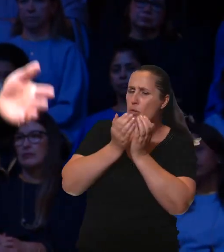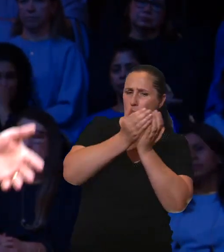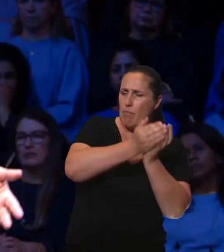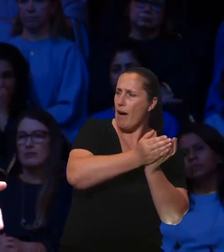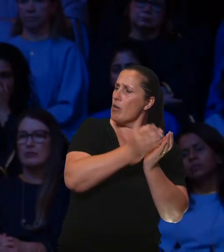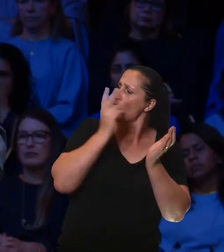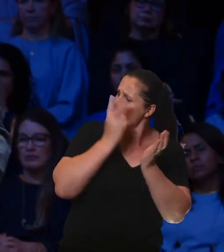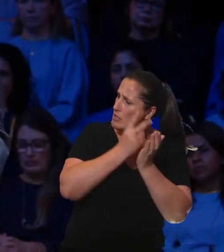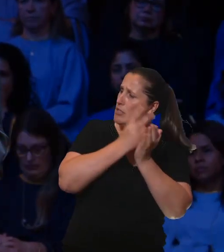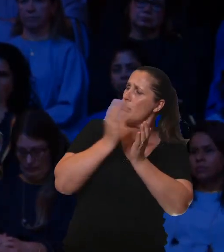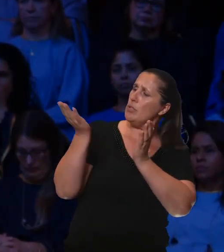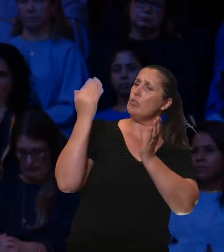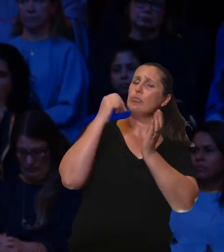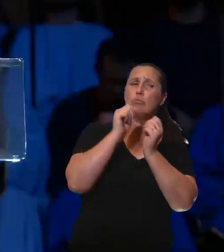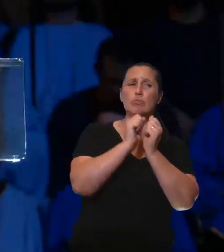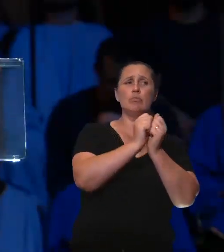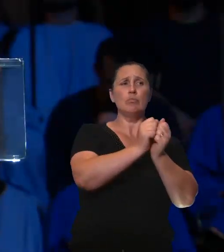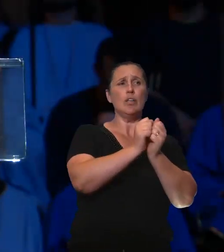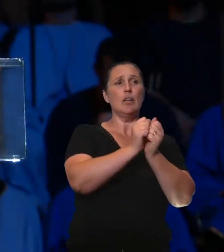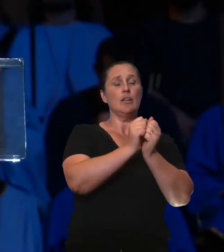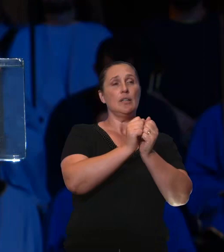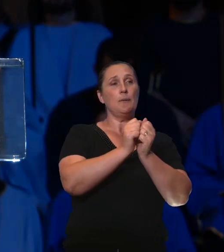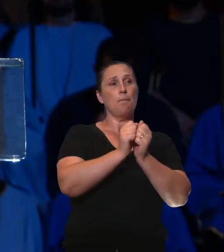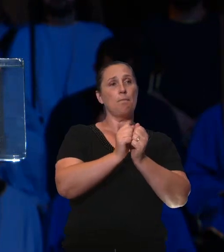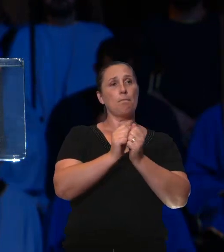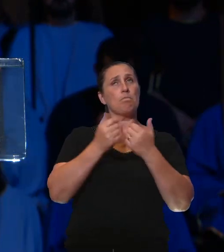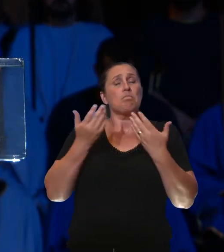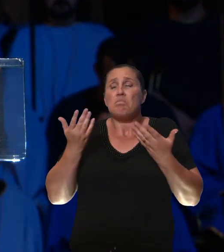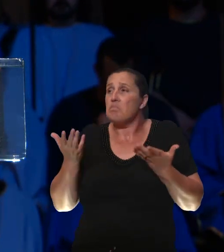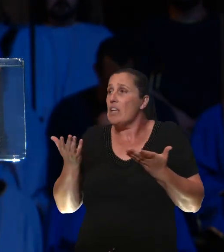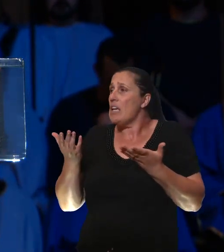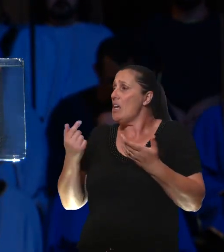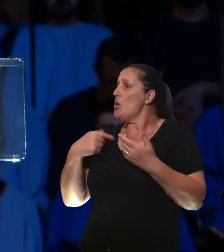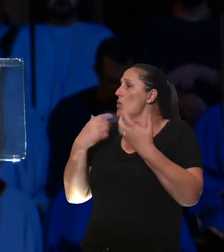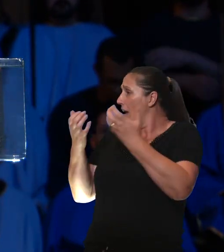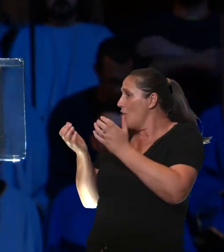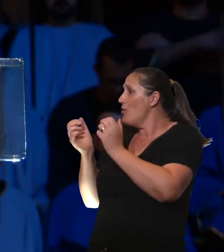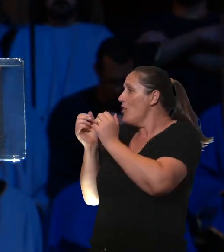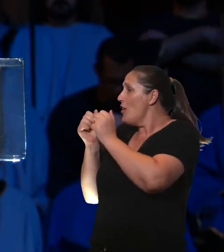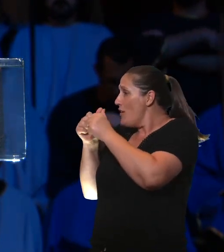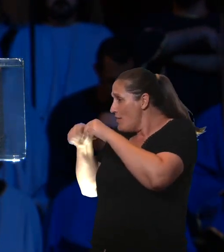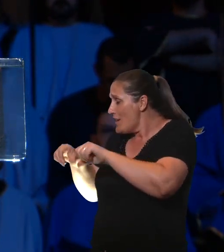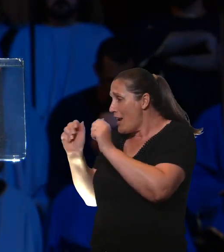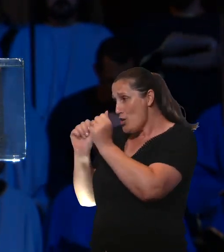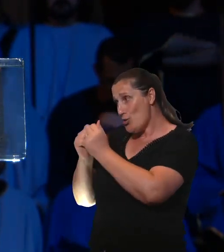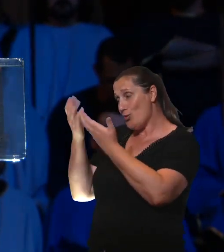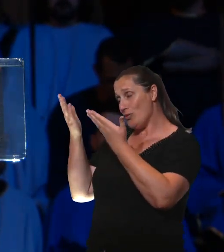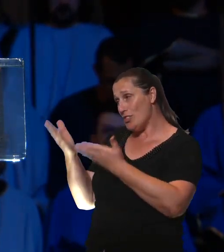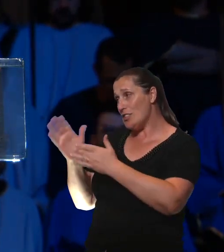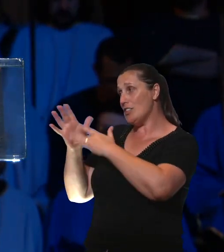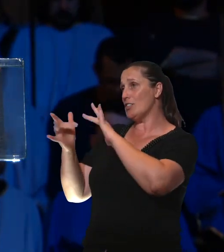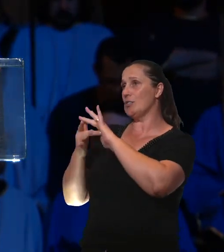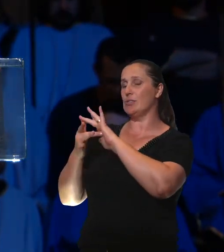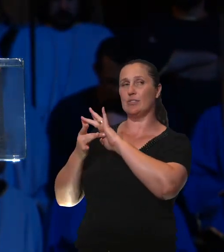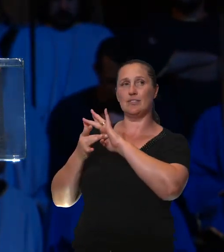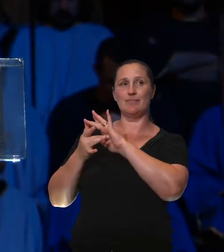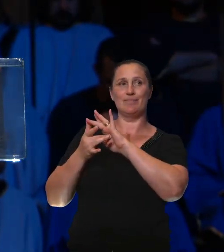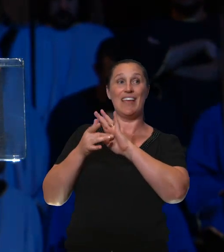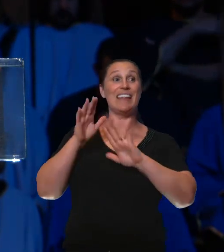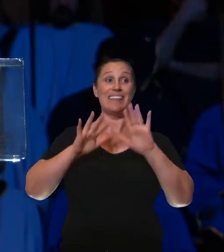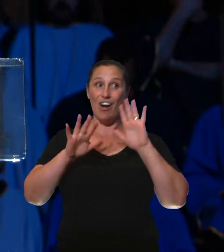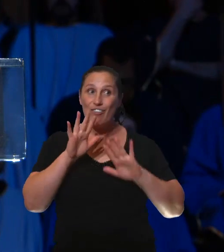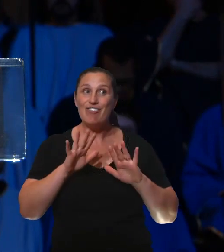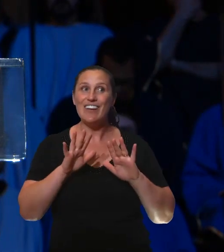vai conosco. Ah, Senhor, eu queria ficar aqui contigo. Por isso você percebe